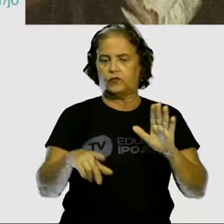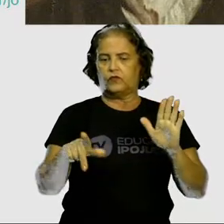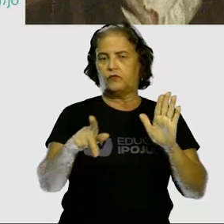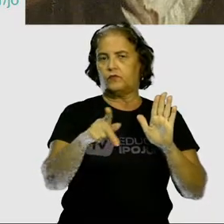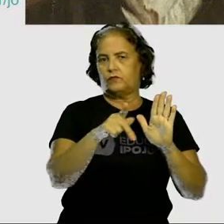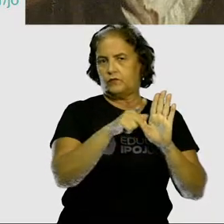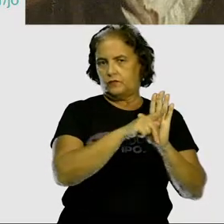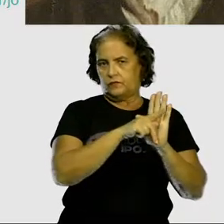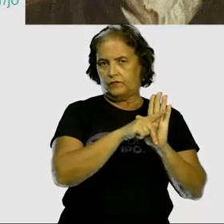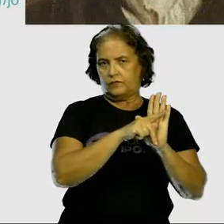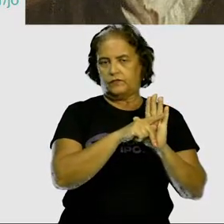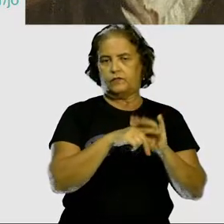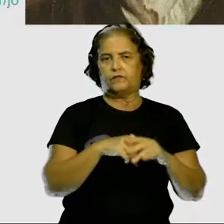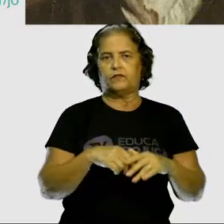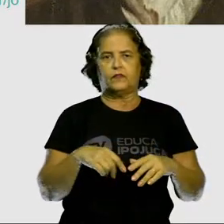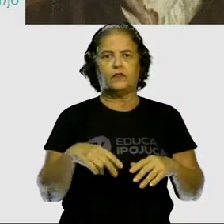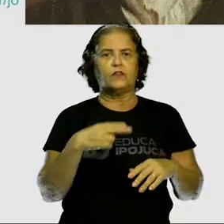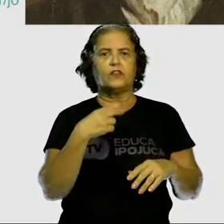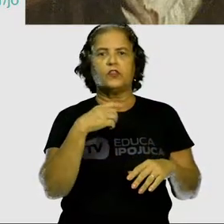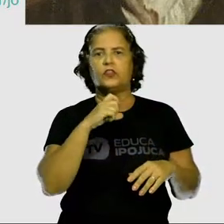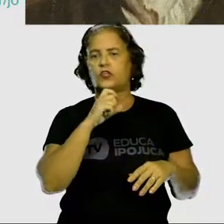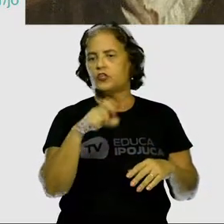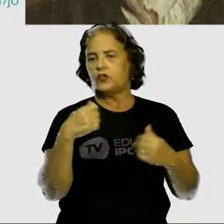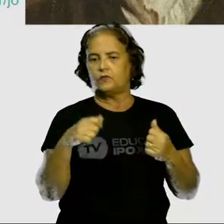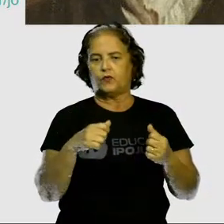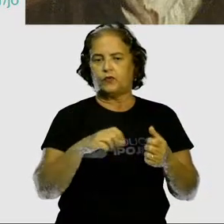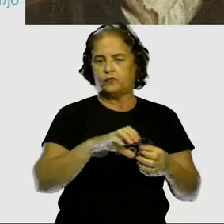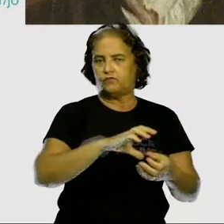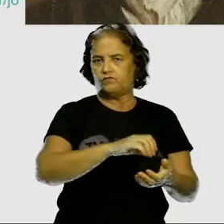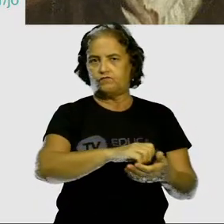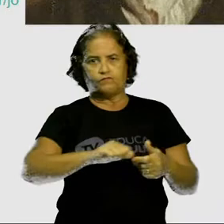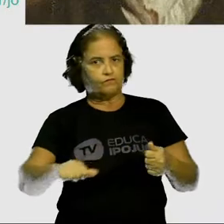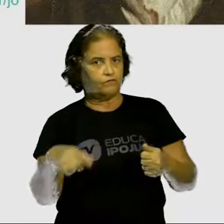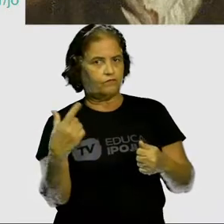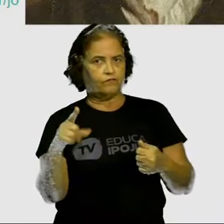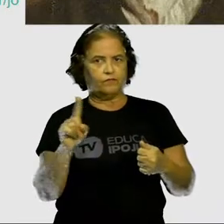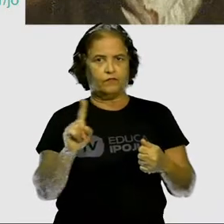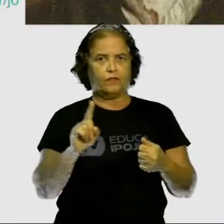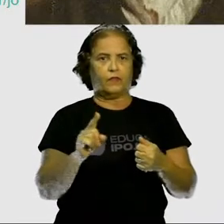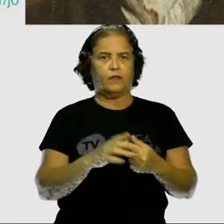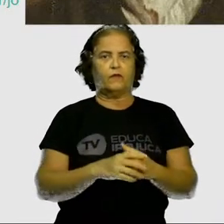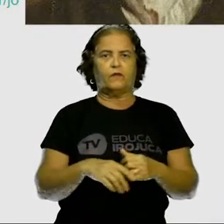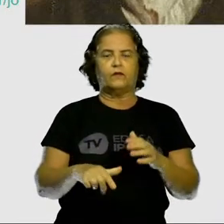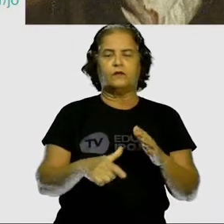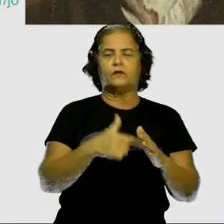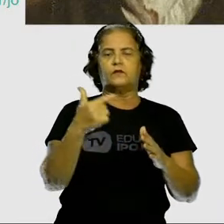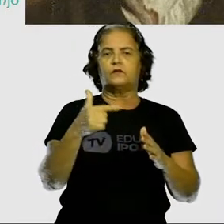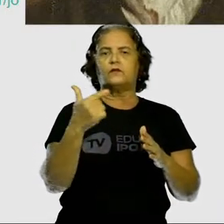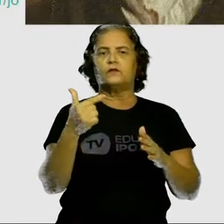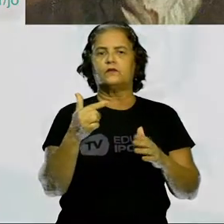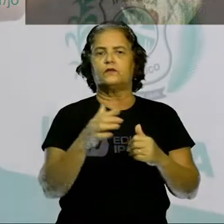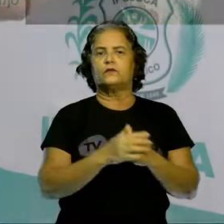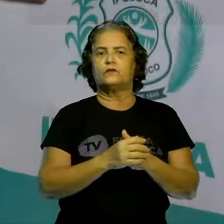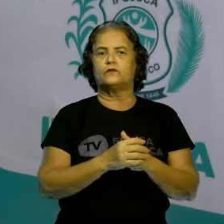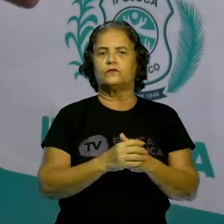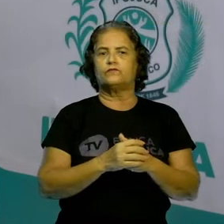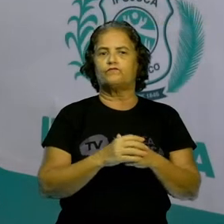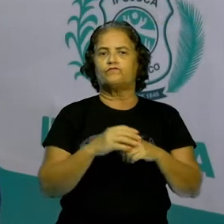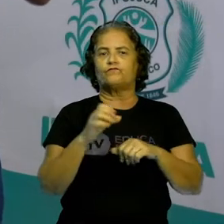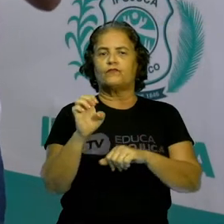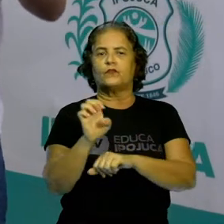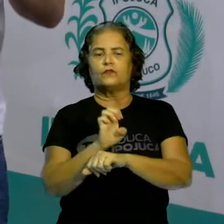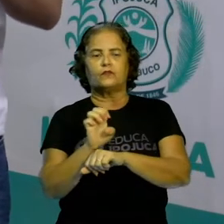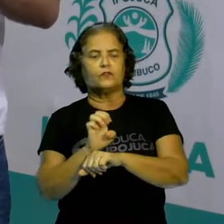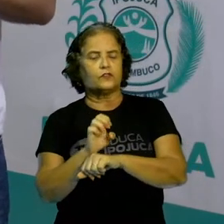propriedade. Segundo, o controle mínimo do Estado sobre a economia. Então, o governo, né, o Estado, ele não deveria estar